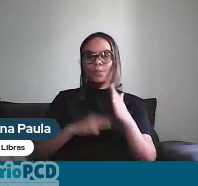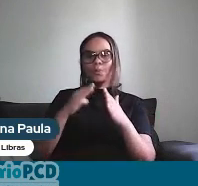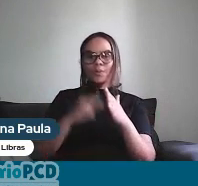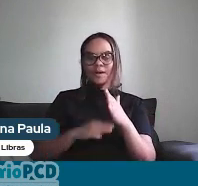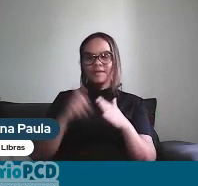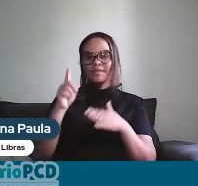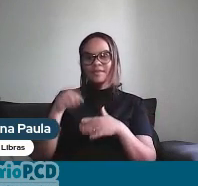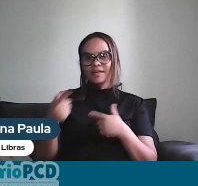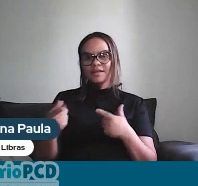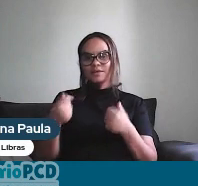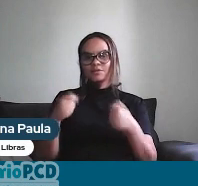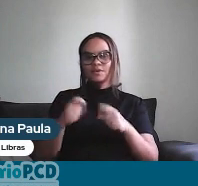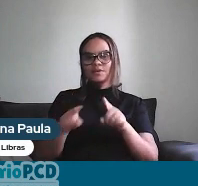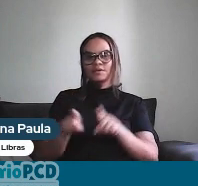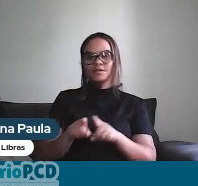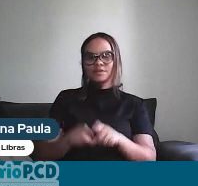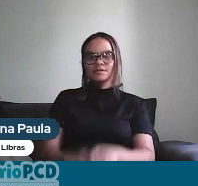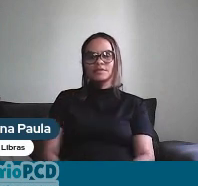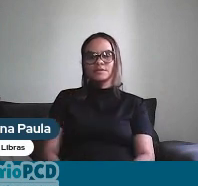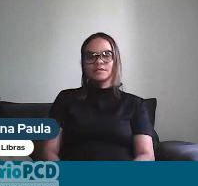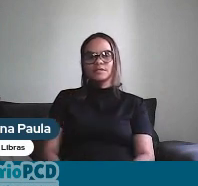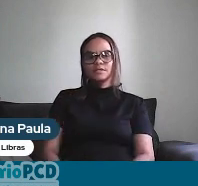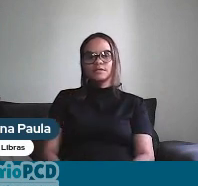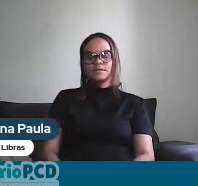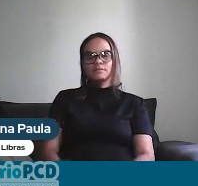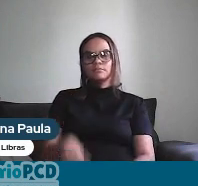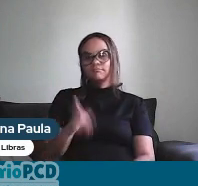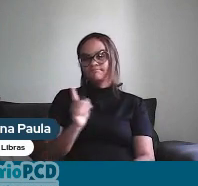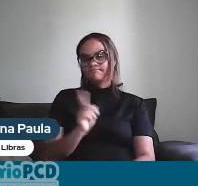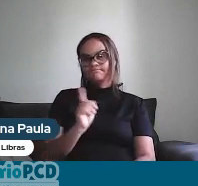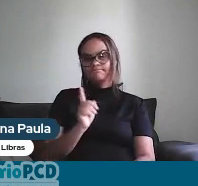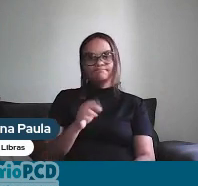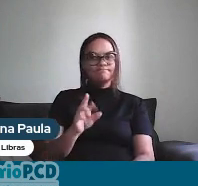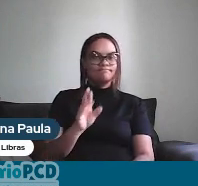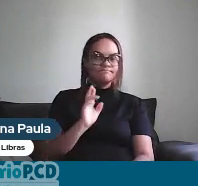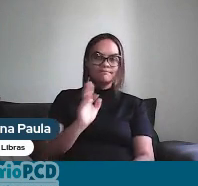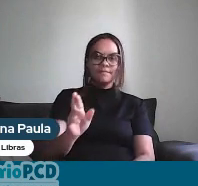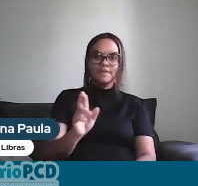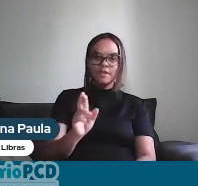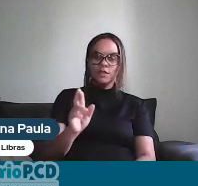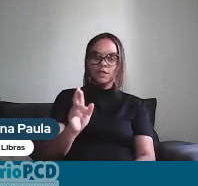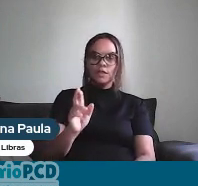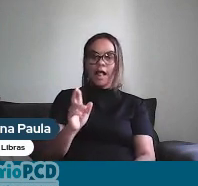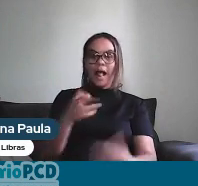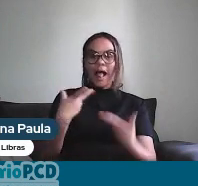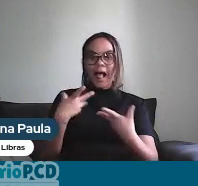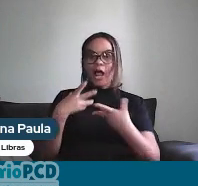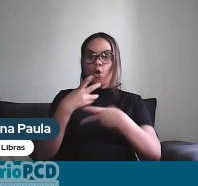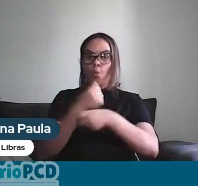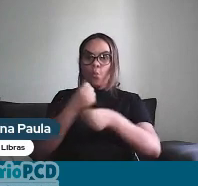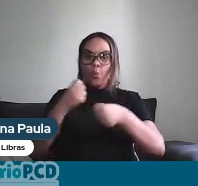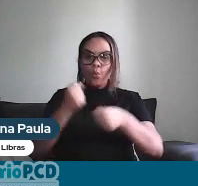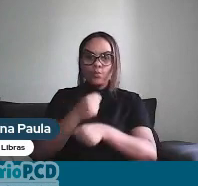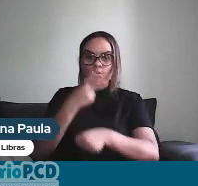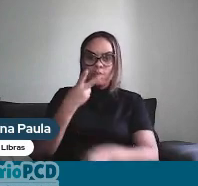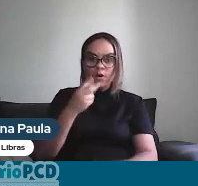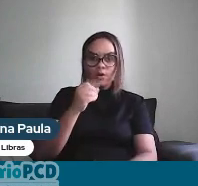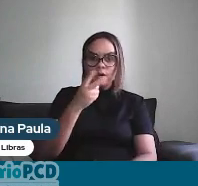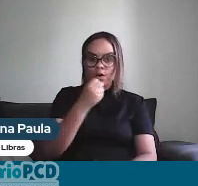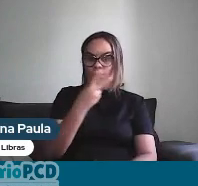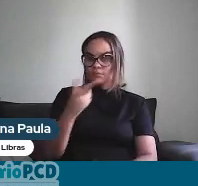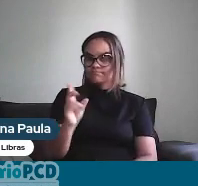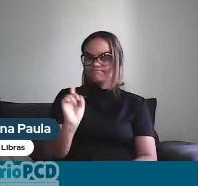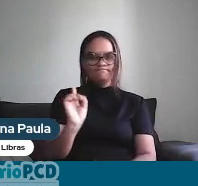Agora, é preciso que a gente ressalte que esse não é o resultado do censo de 2022, não